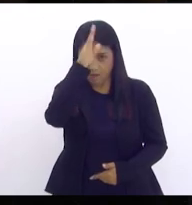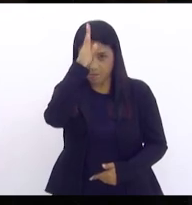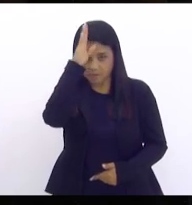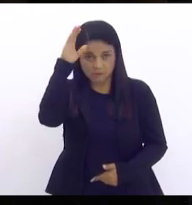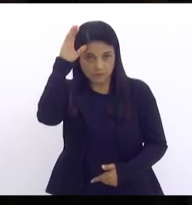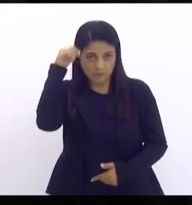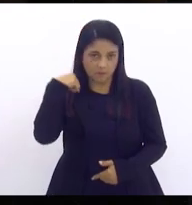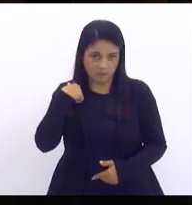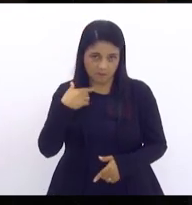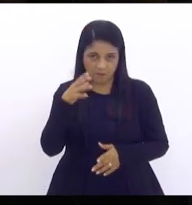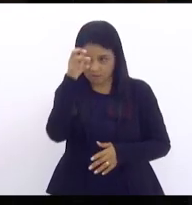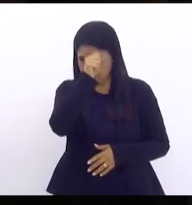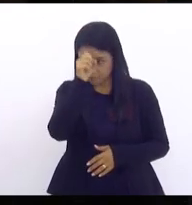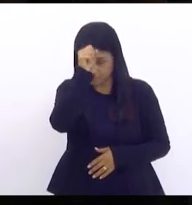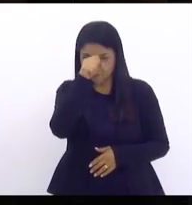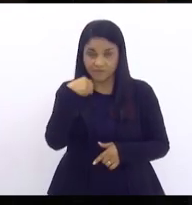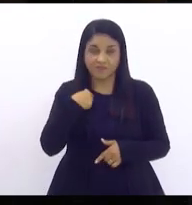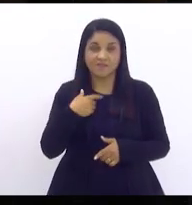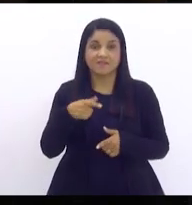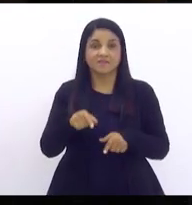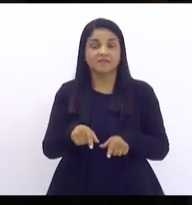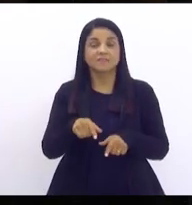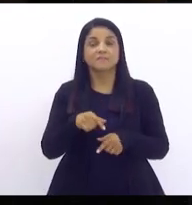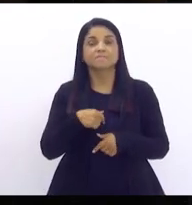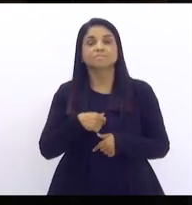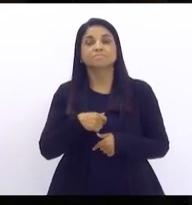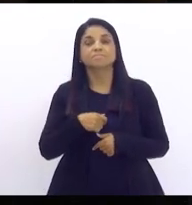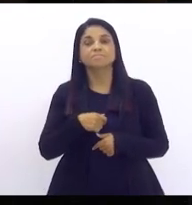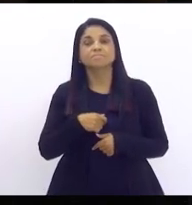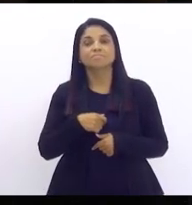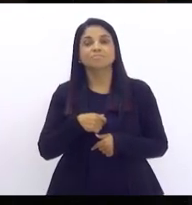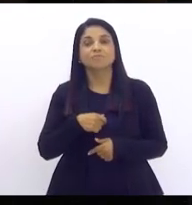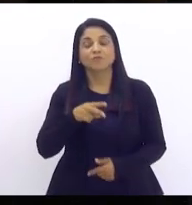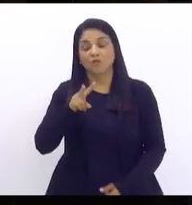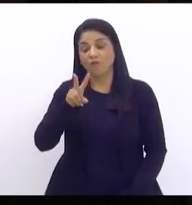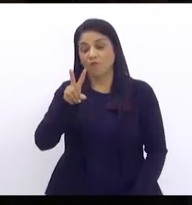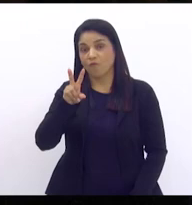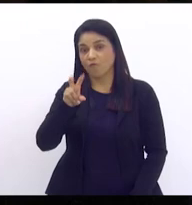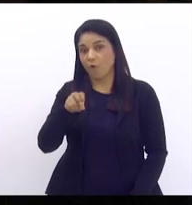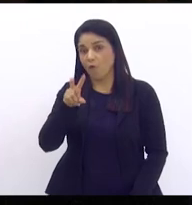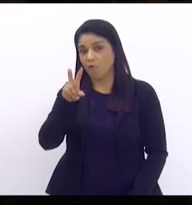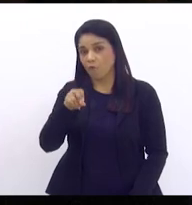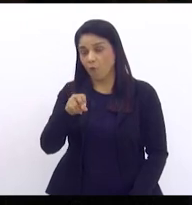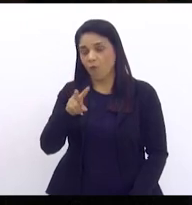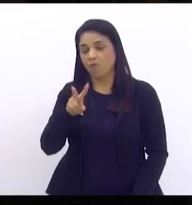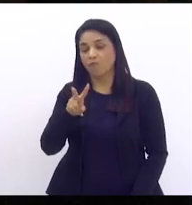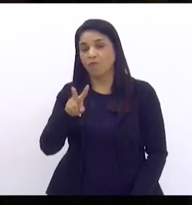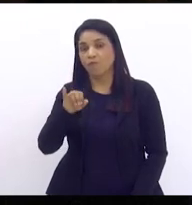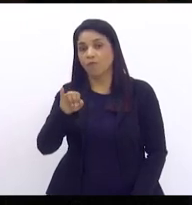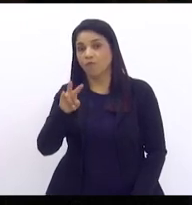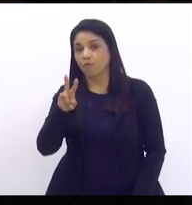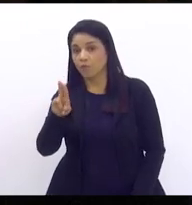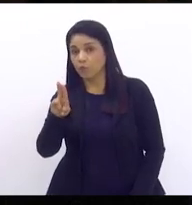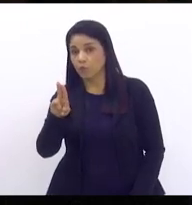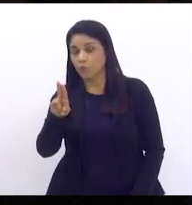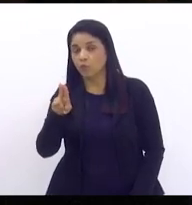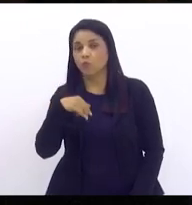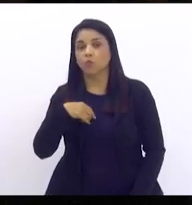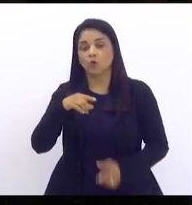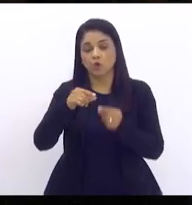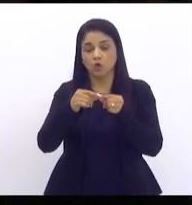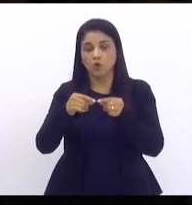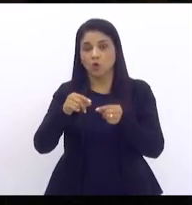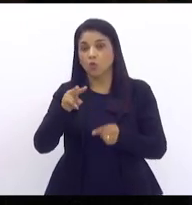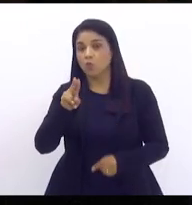das últimas lições da alfabetização era vovó viu a uva. Você aprendia a letra V, né?